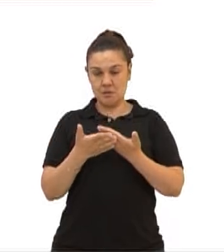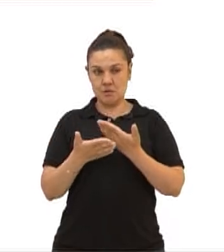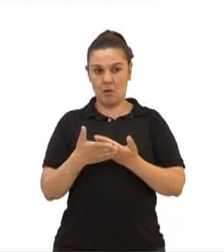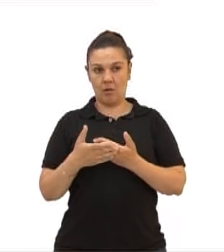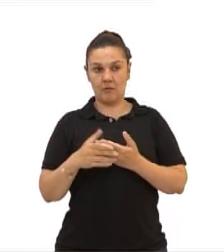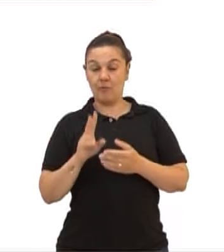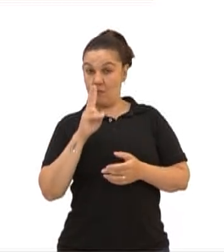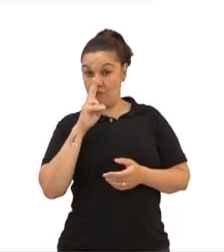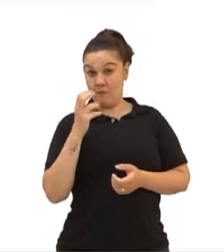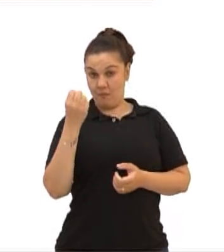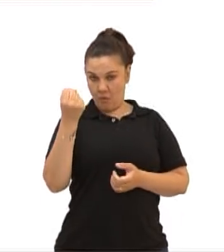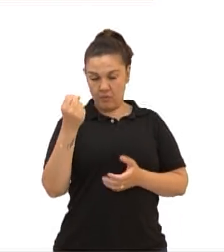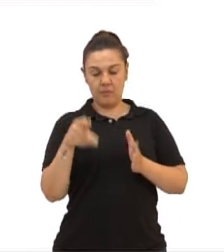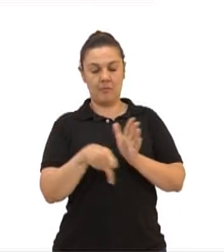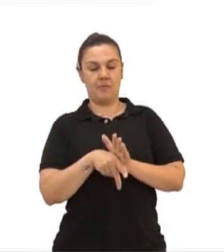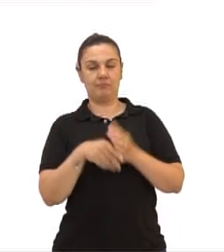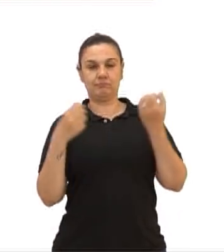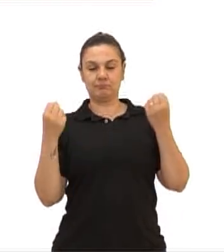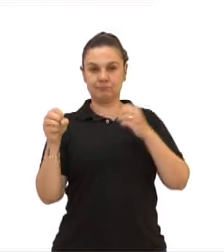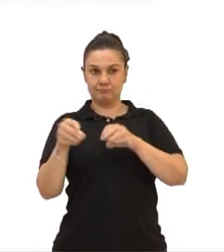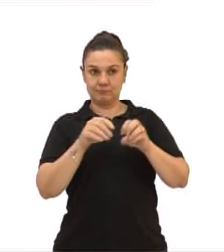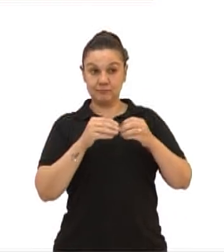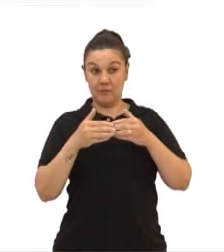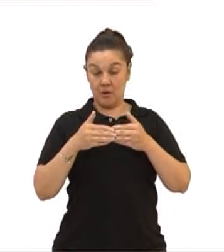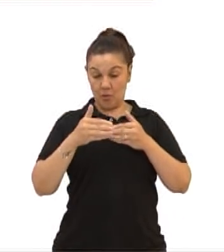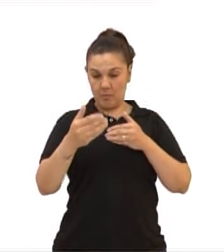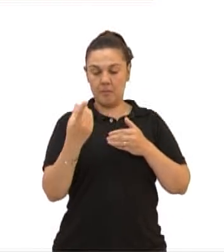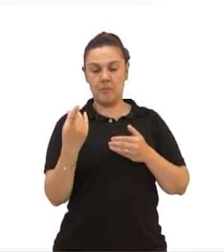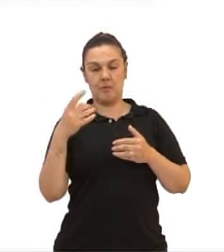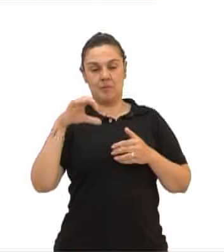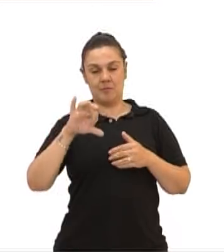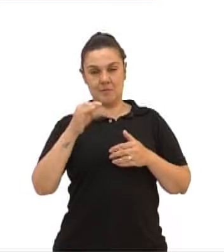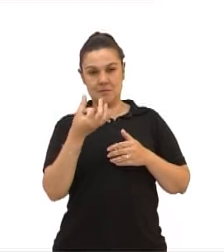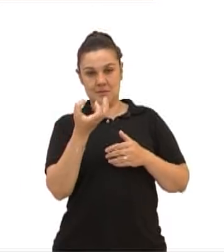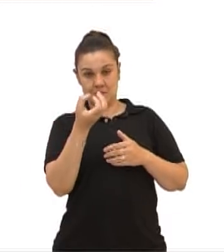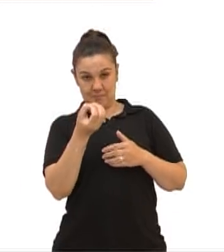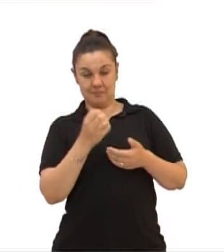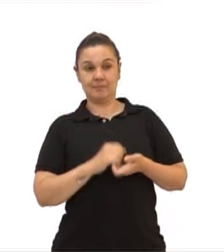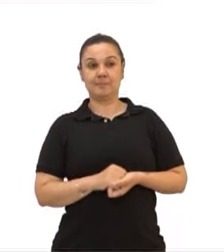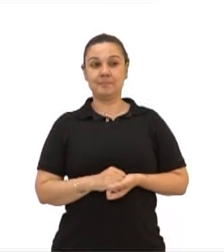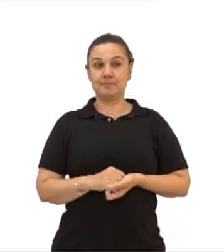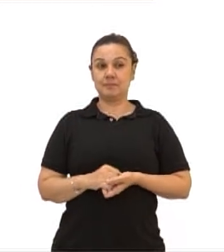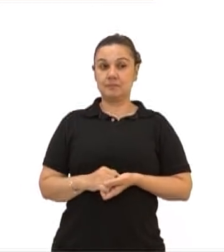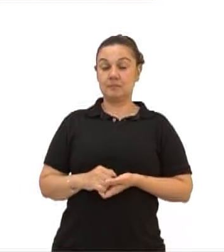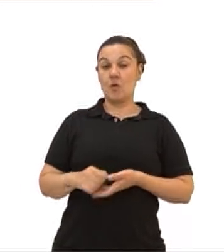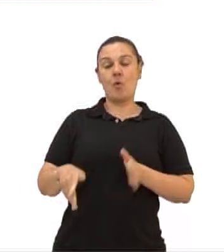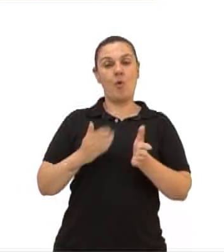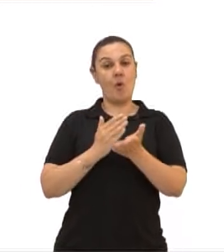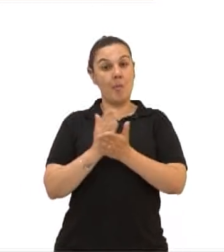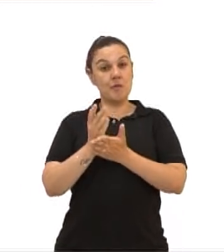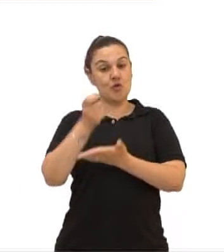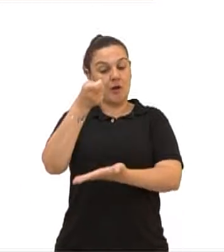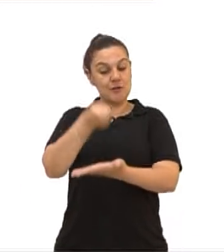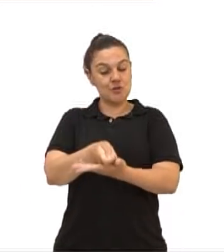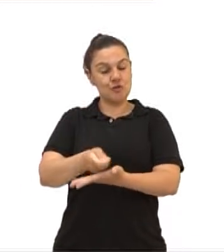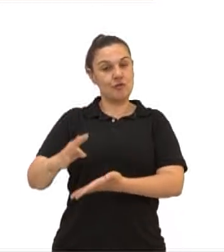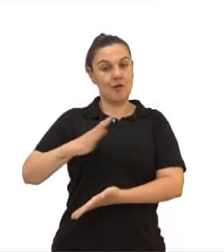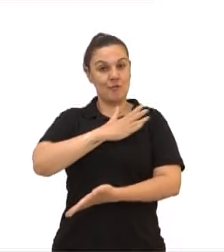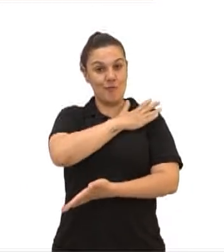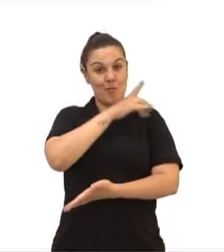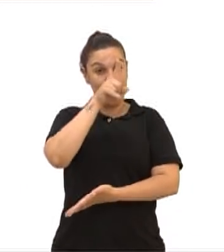ganhou força na educação. Então, a partir então, dessa década aí de 1960, a ditadura militar reprime o